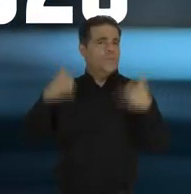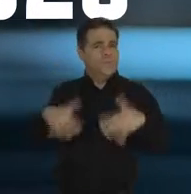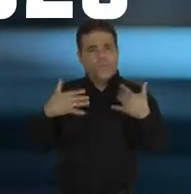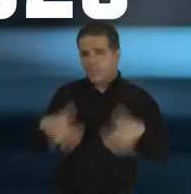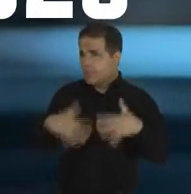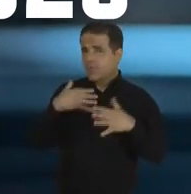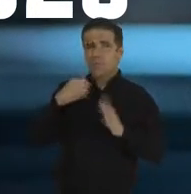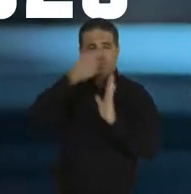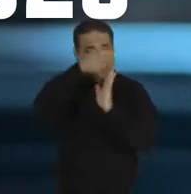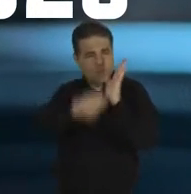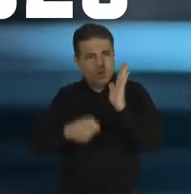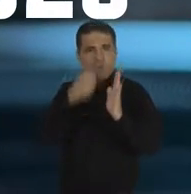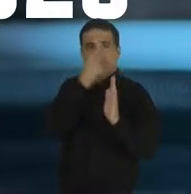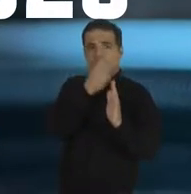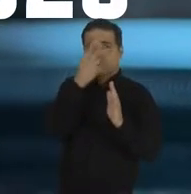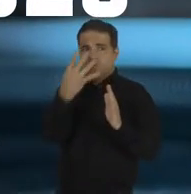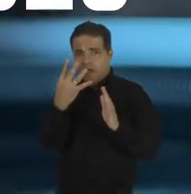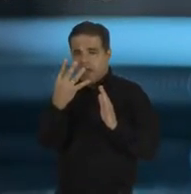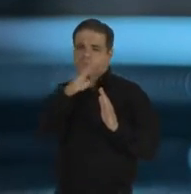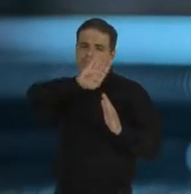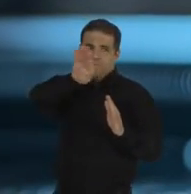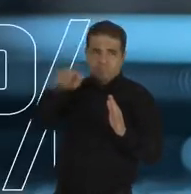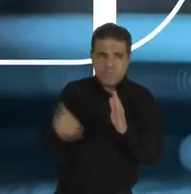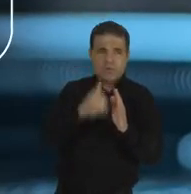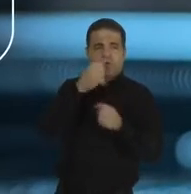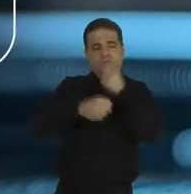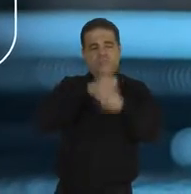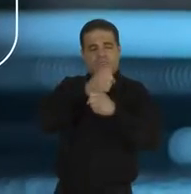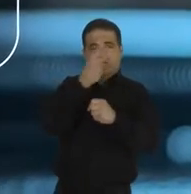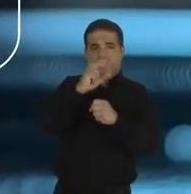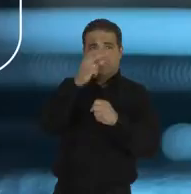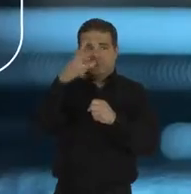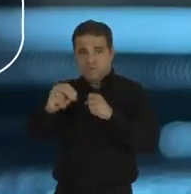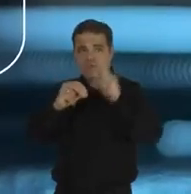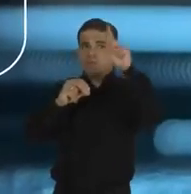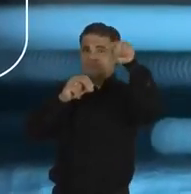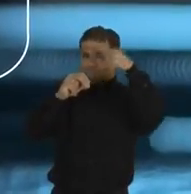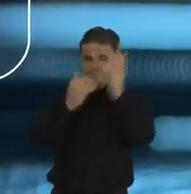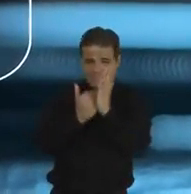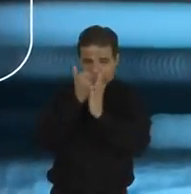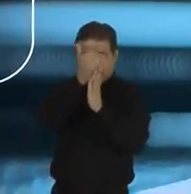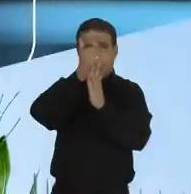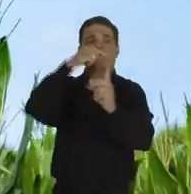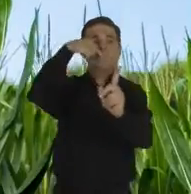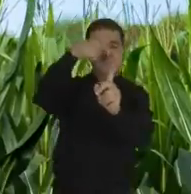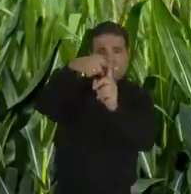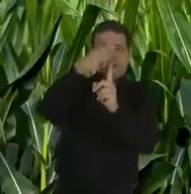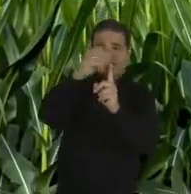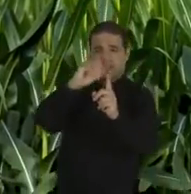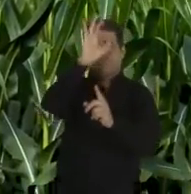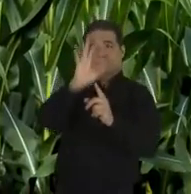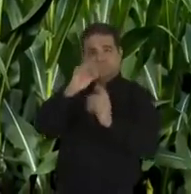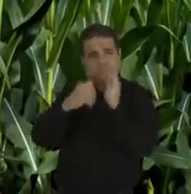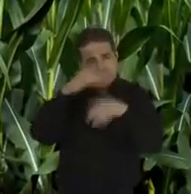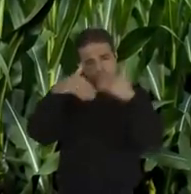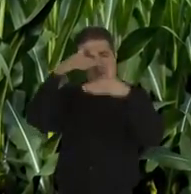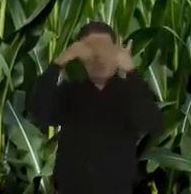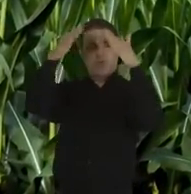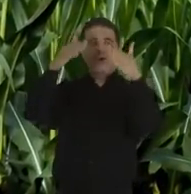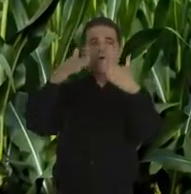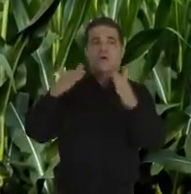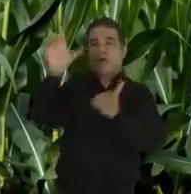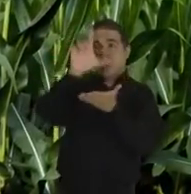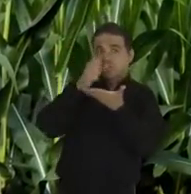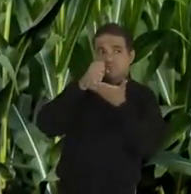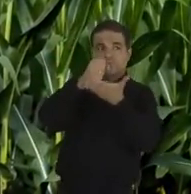de 24 bilhões em 2020 de crescimento anual previsto acima de 10 porcento nos próximos anos com isso